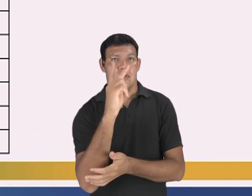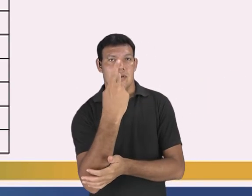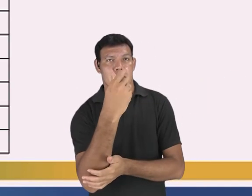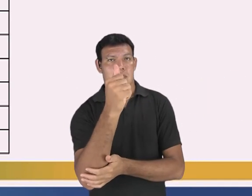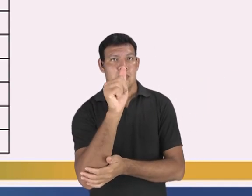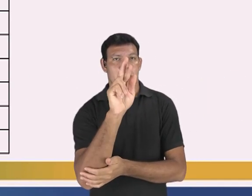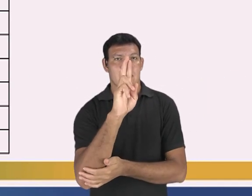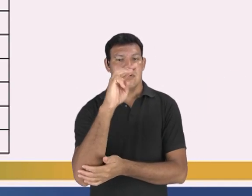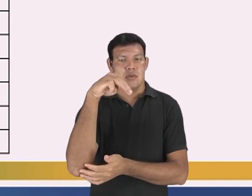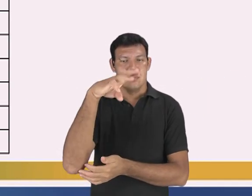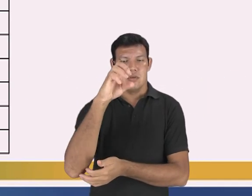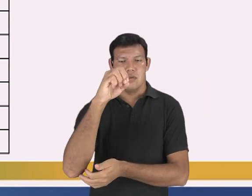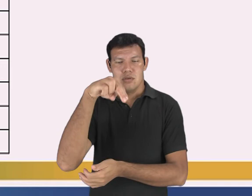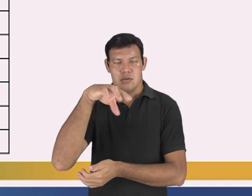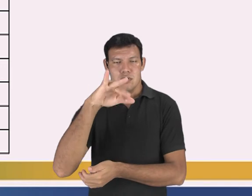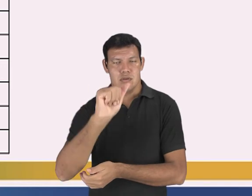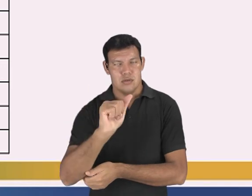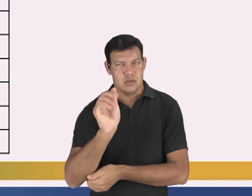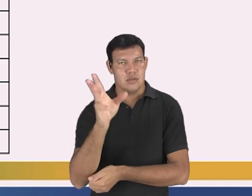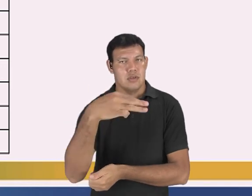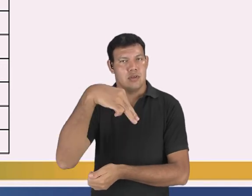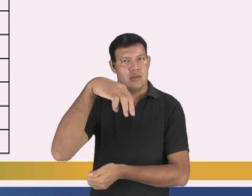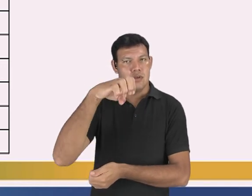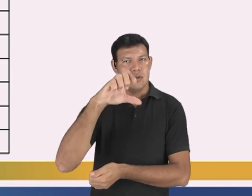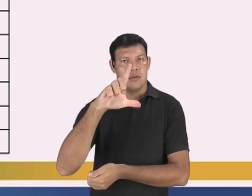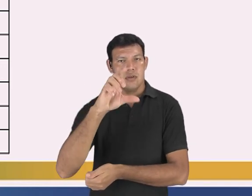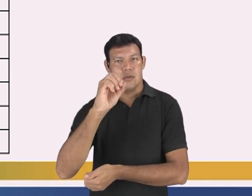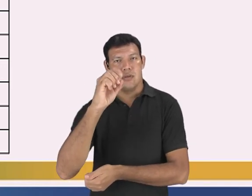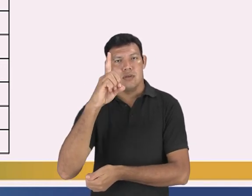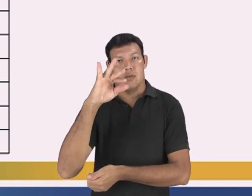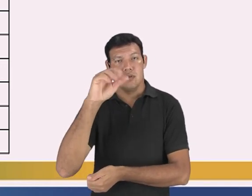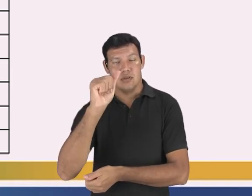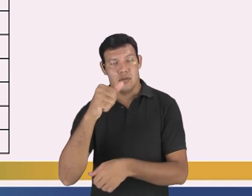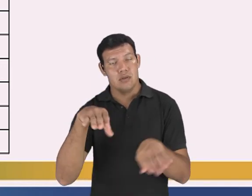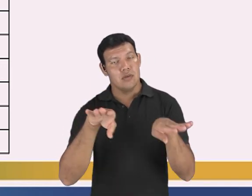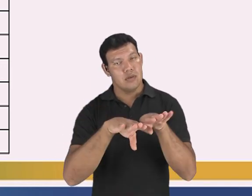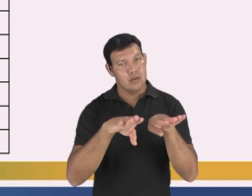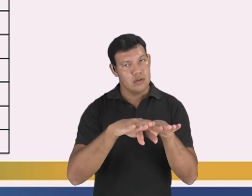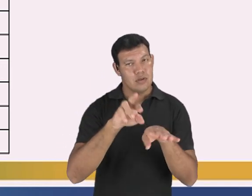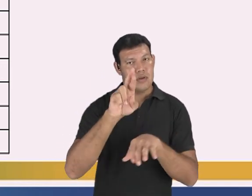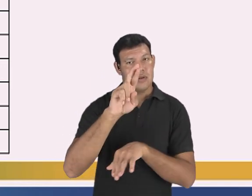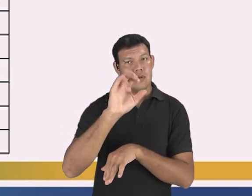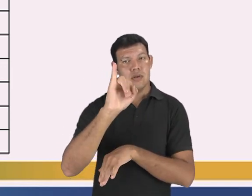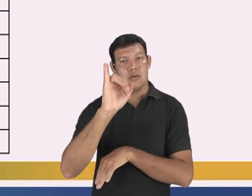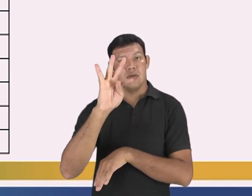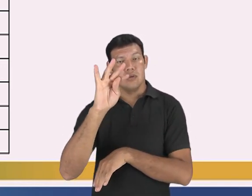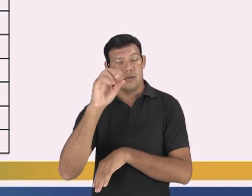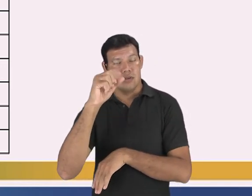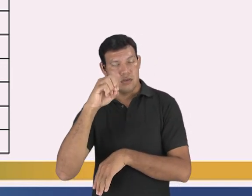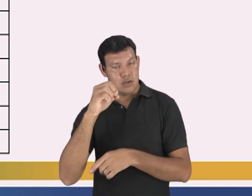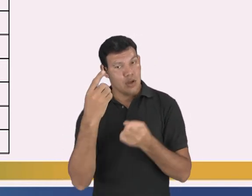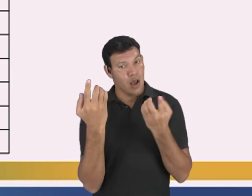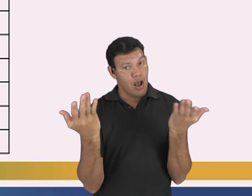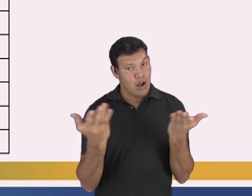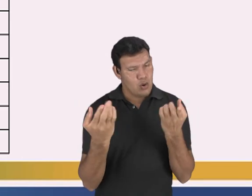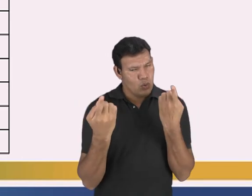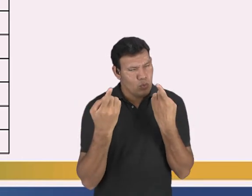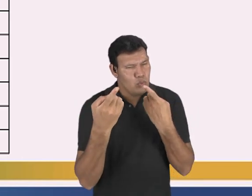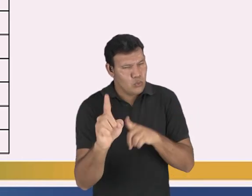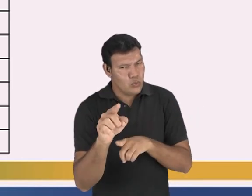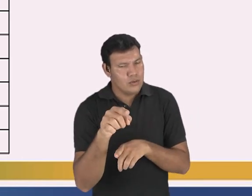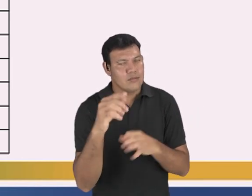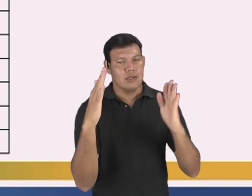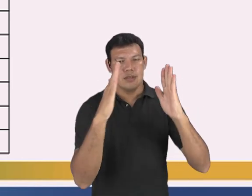eu tenho o ritmo. E eu deixo para vocês um desafio para uma atividade. Em casa você vai fazer